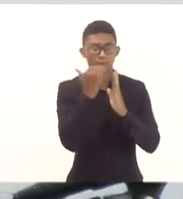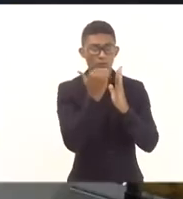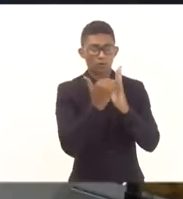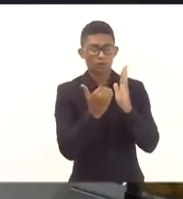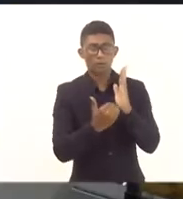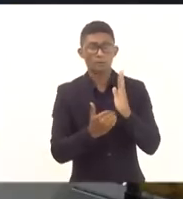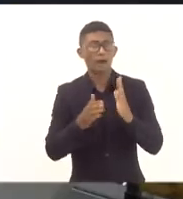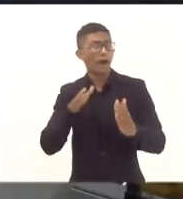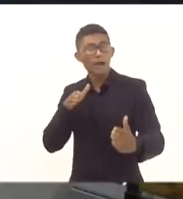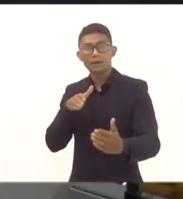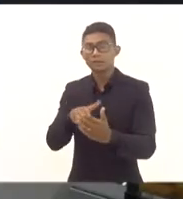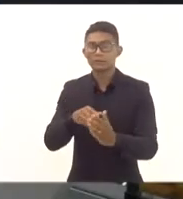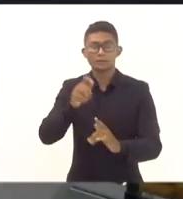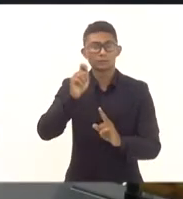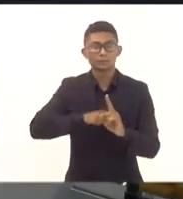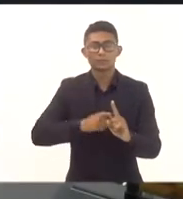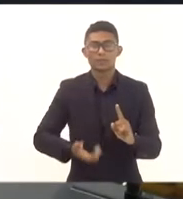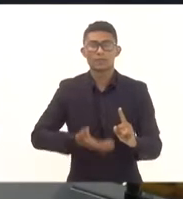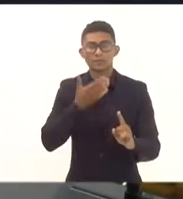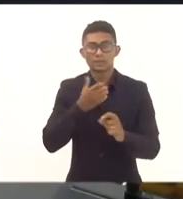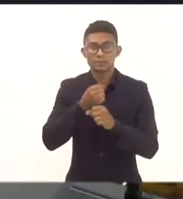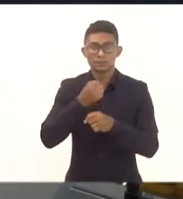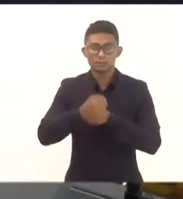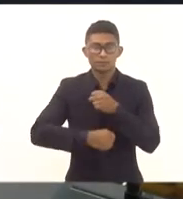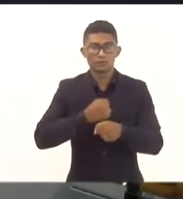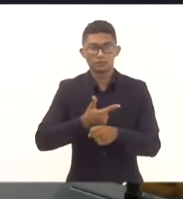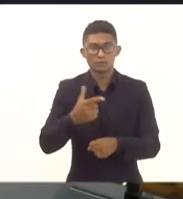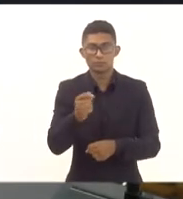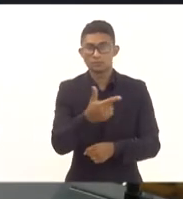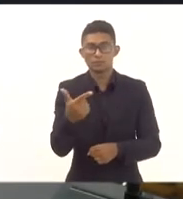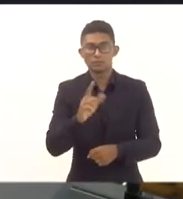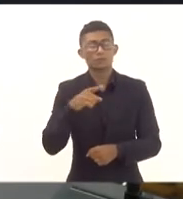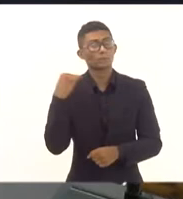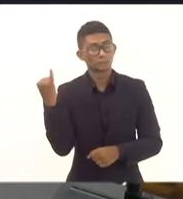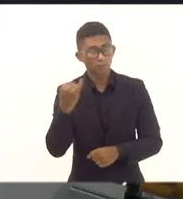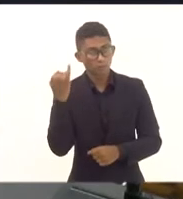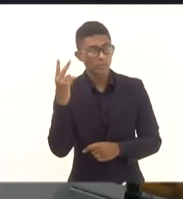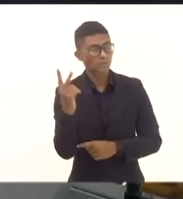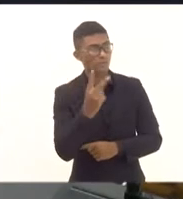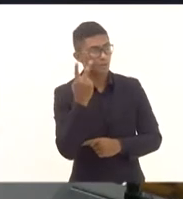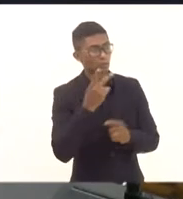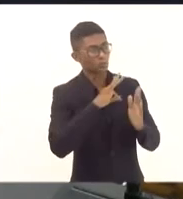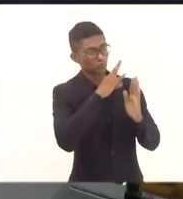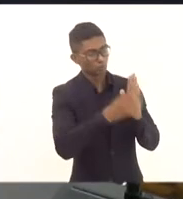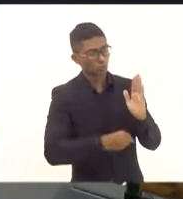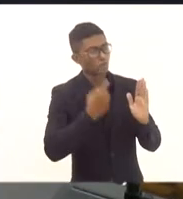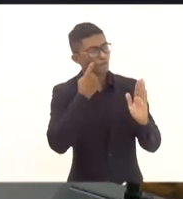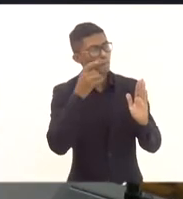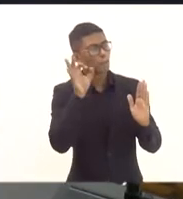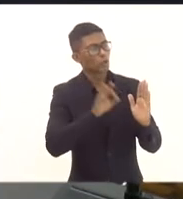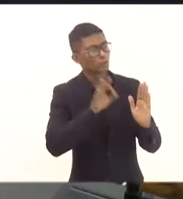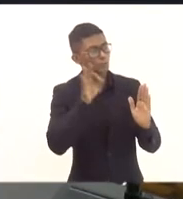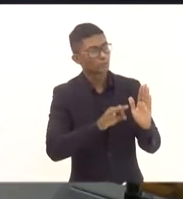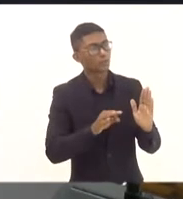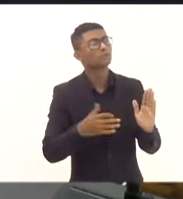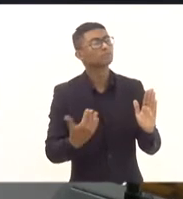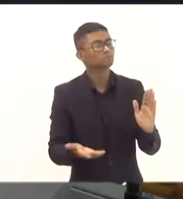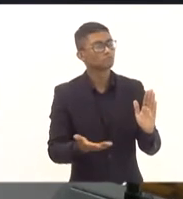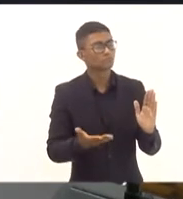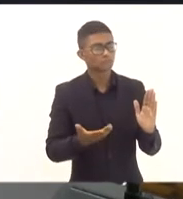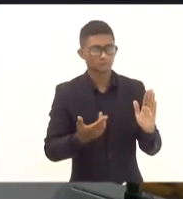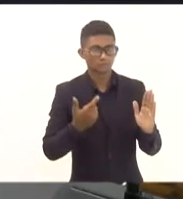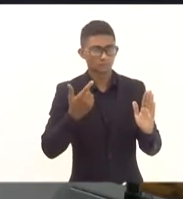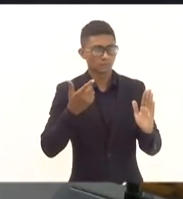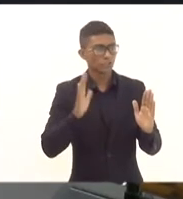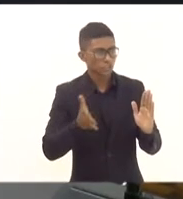dezembro de 2022 estão é importante para a gente acompanhar também né Quantos por cento daquilo que está previsto